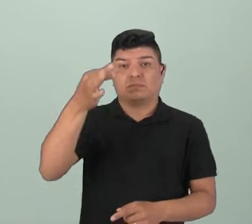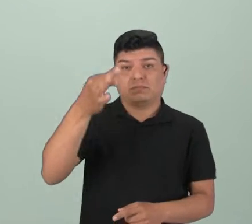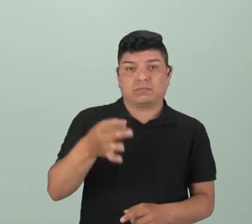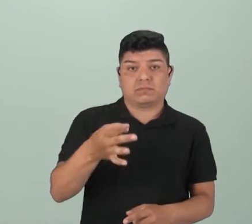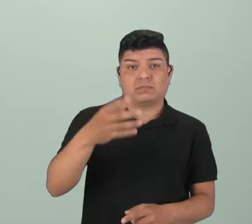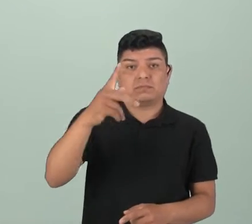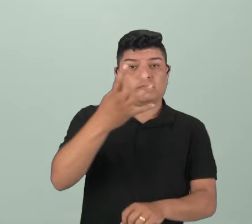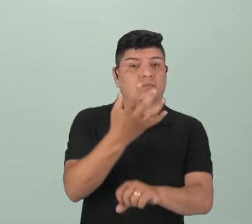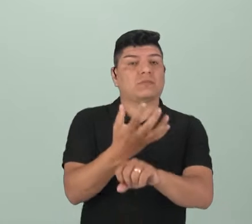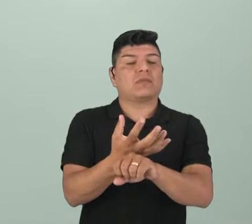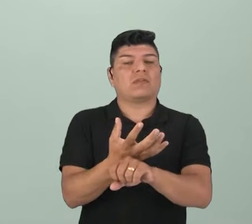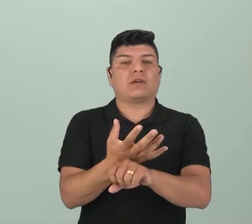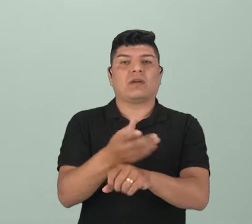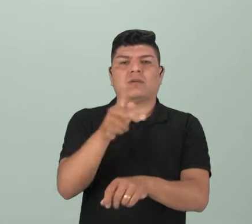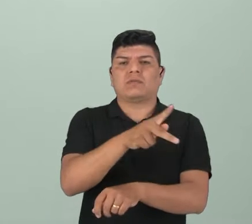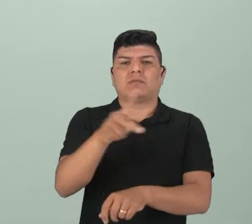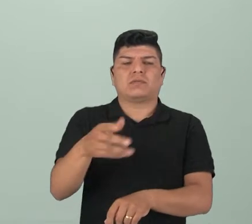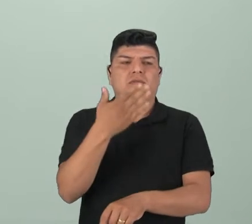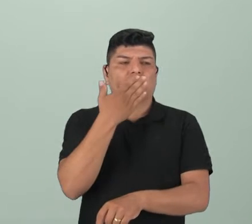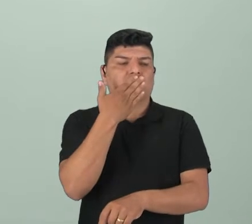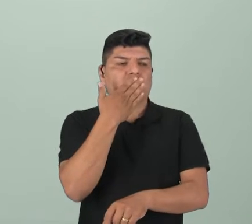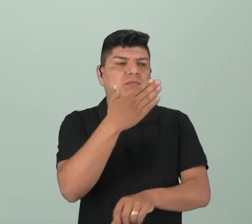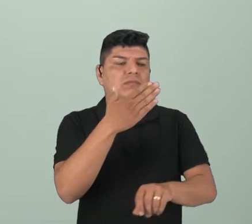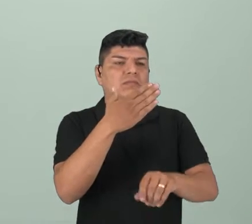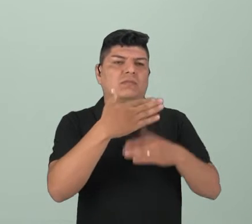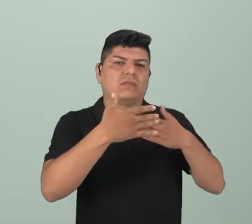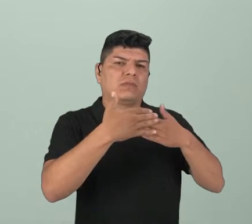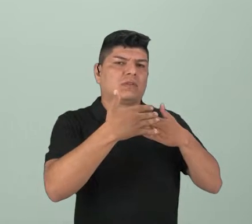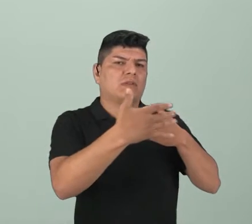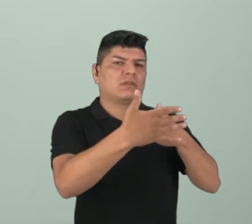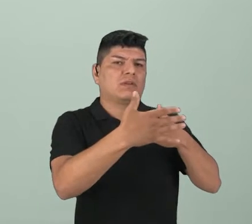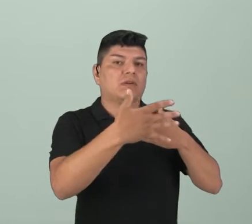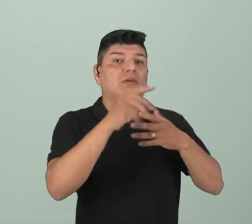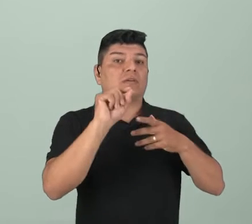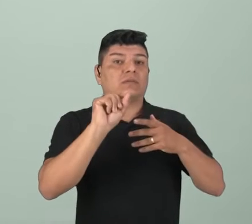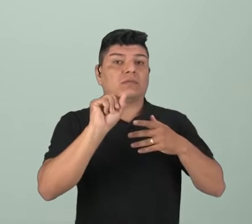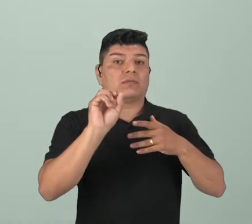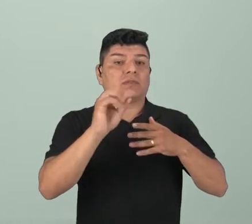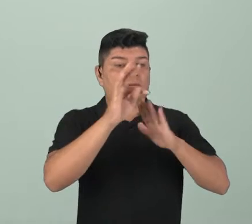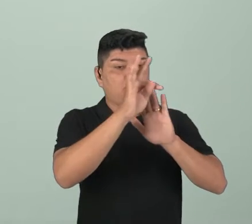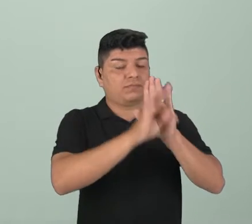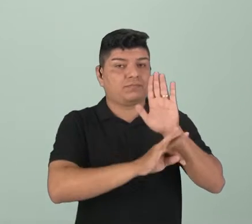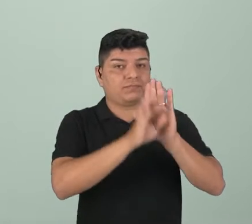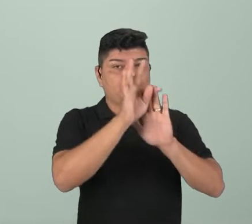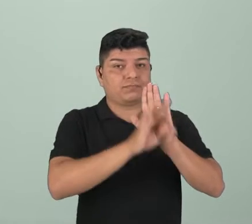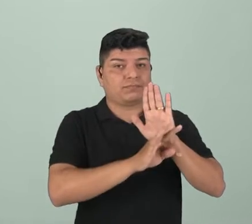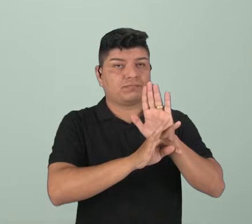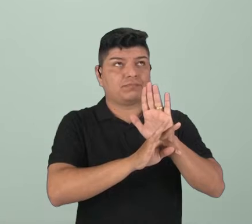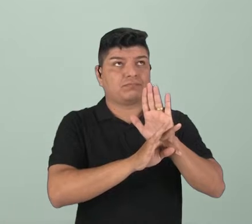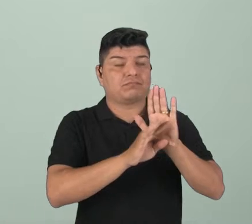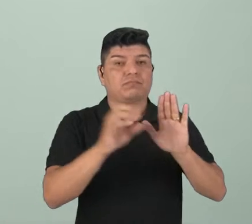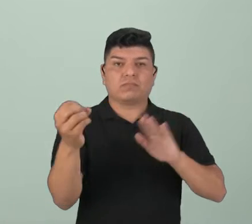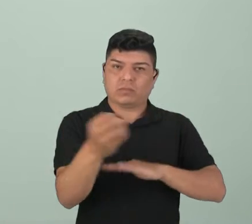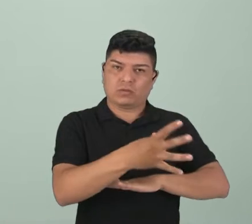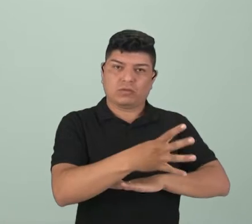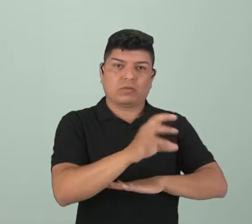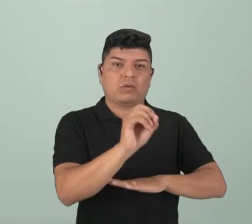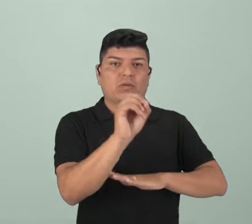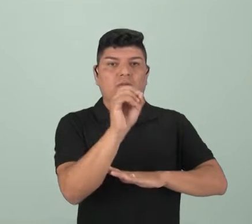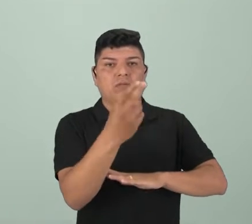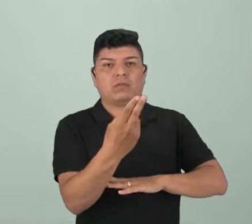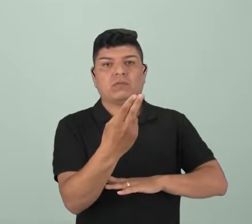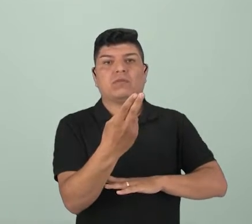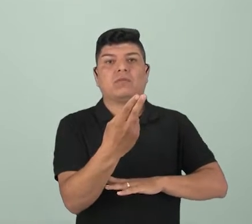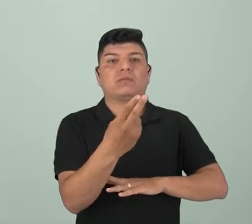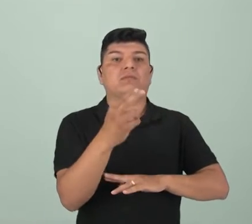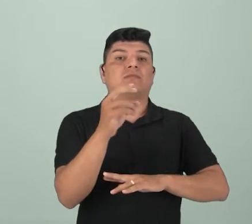da disciplina. Será que o professor está pedindo para você partir de uma parte de um texto sobre algo novo, ou você